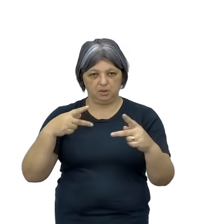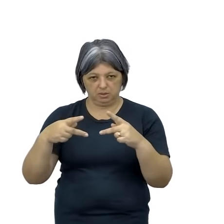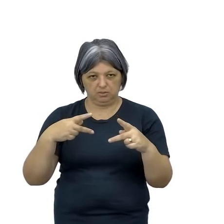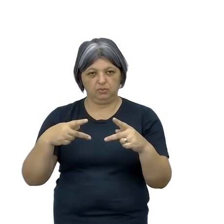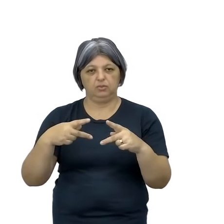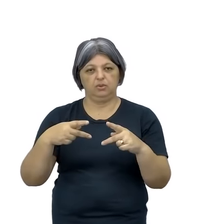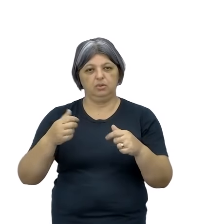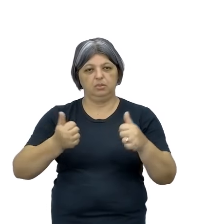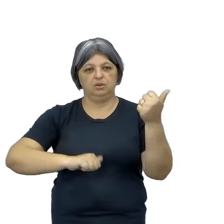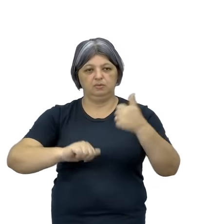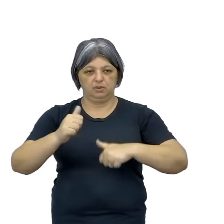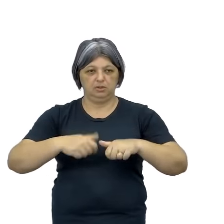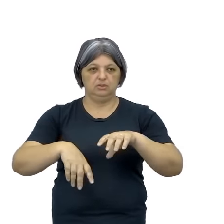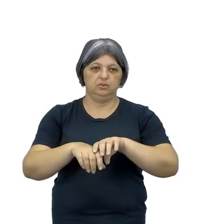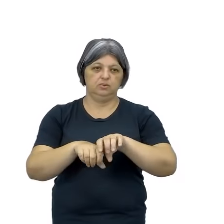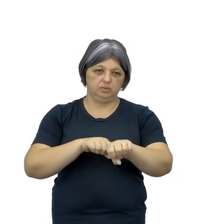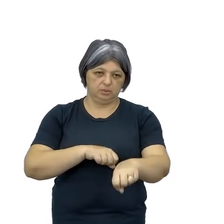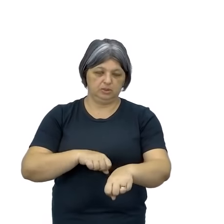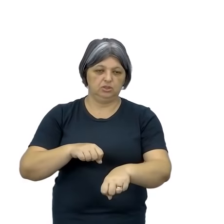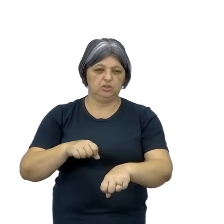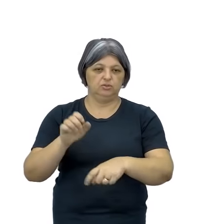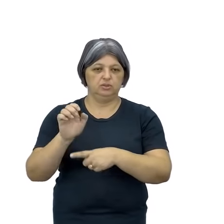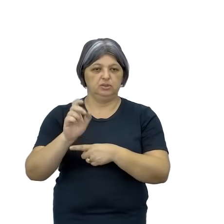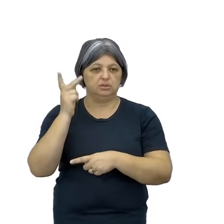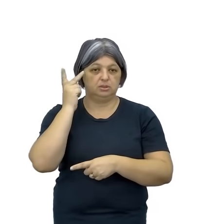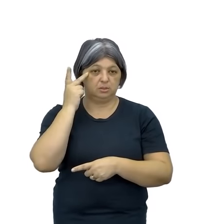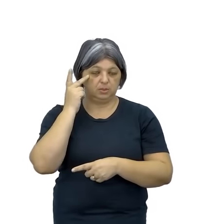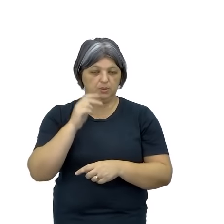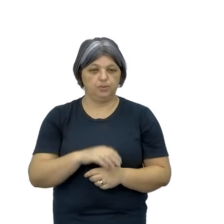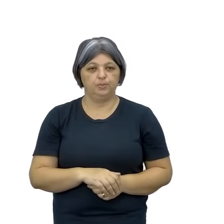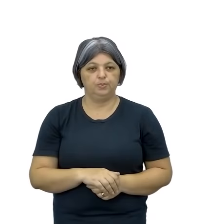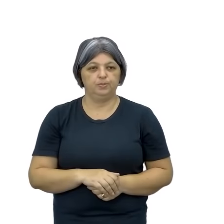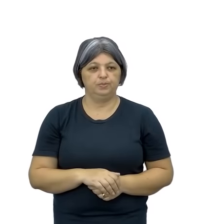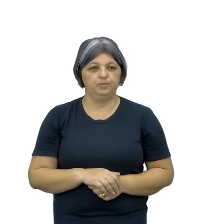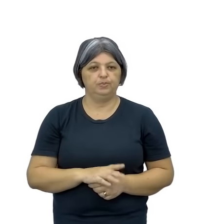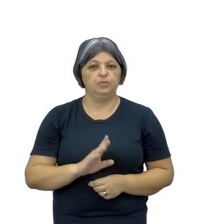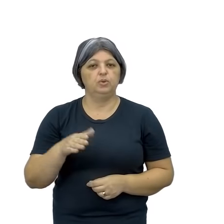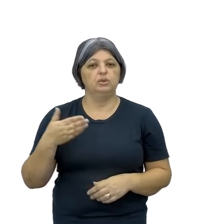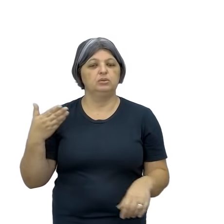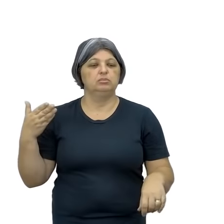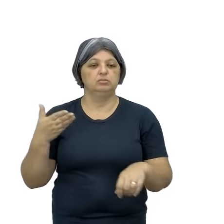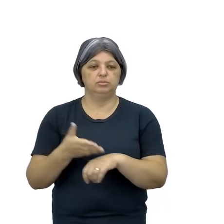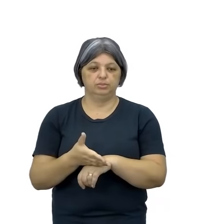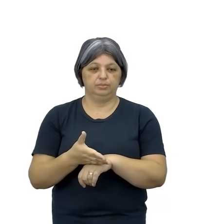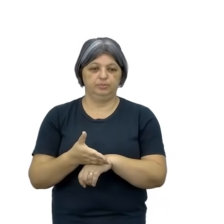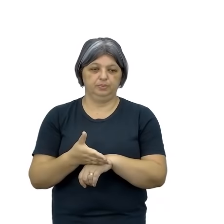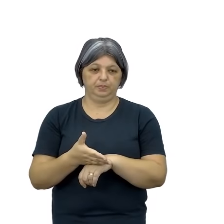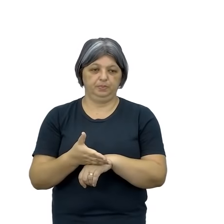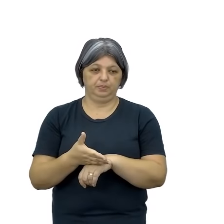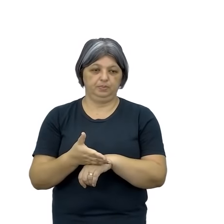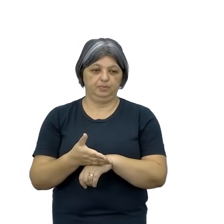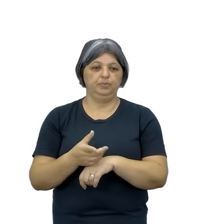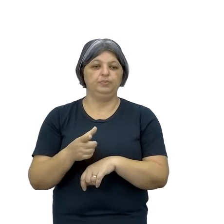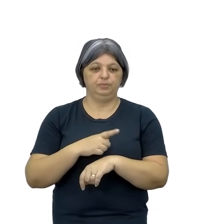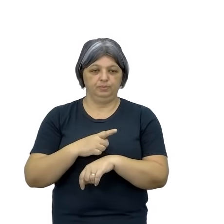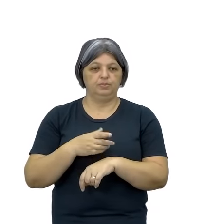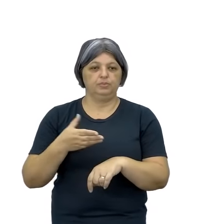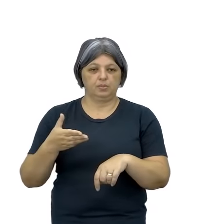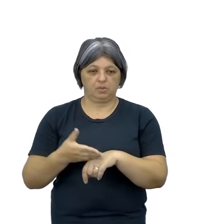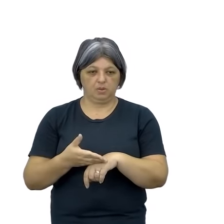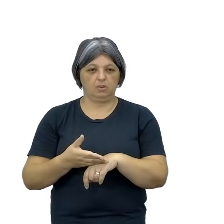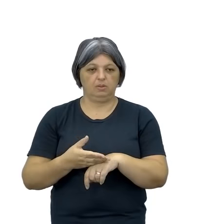formativa do Estado de São Paulo. E aí, então, quando eu acesso, eu tenho que também entrar nessa seleção